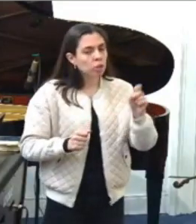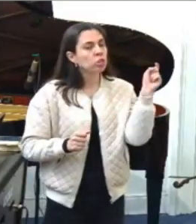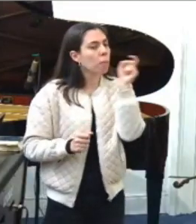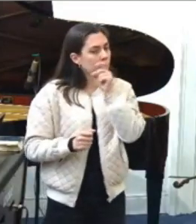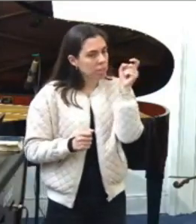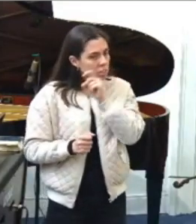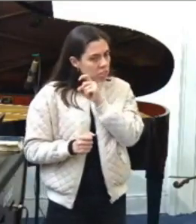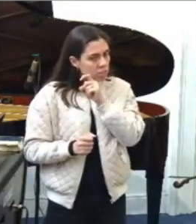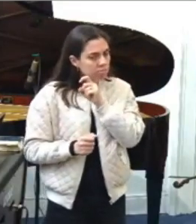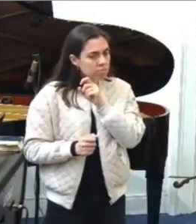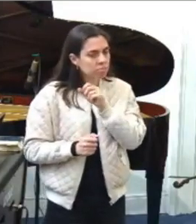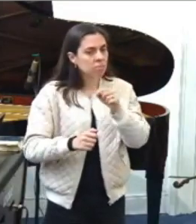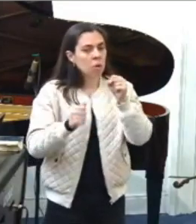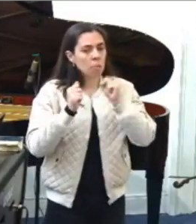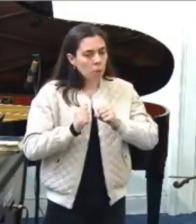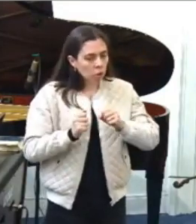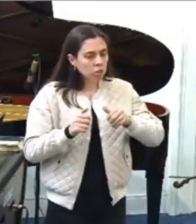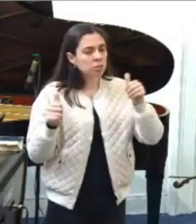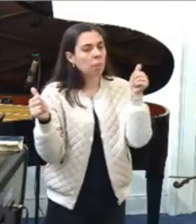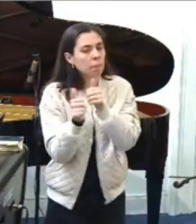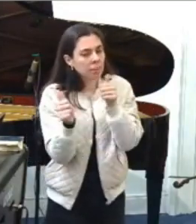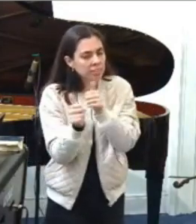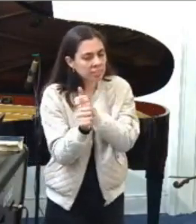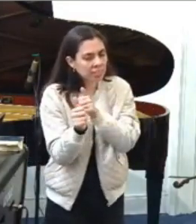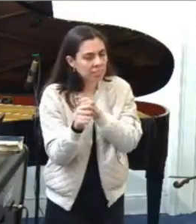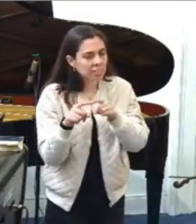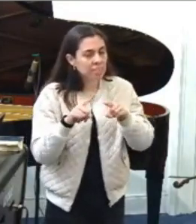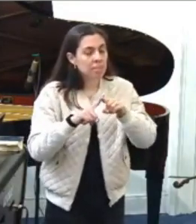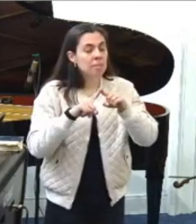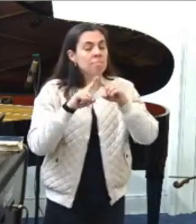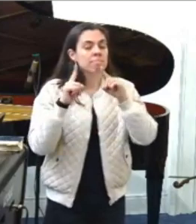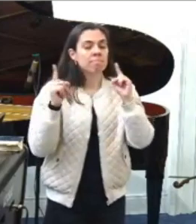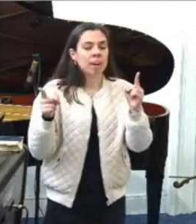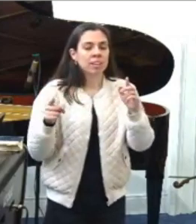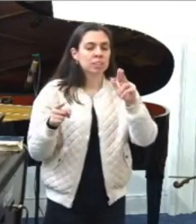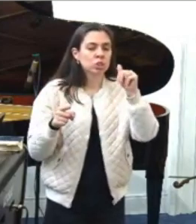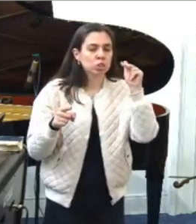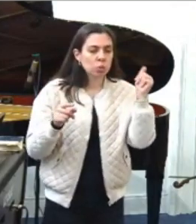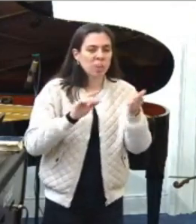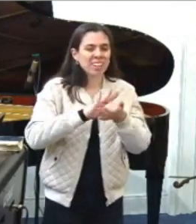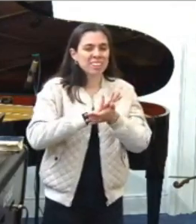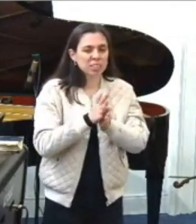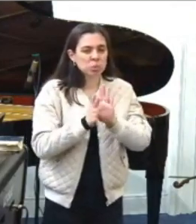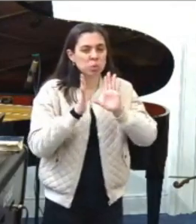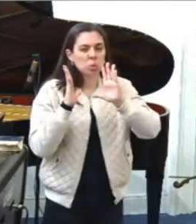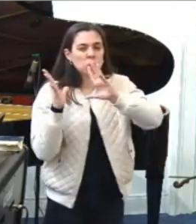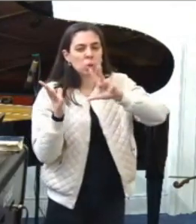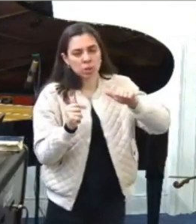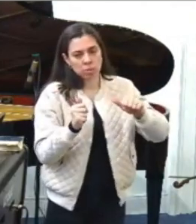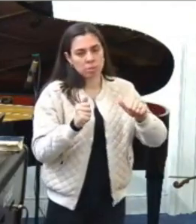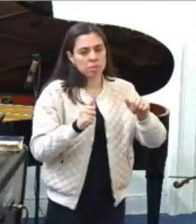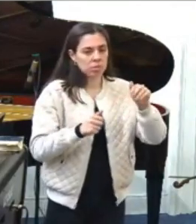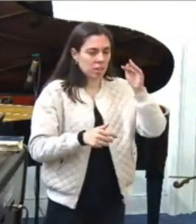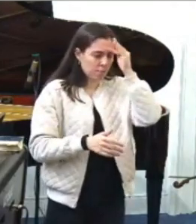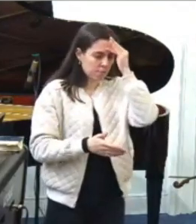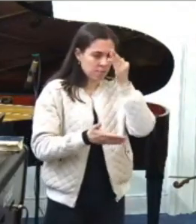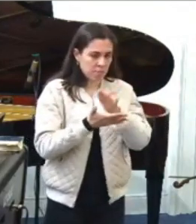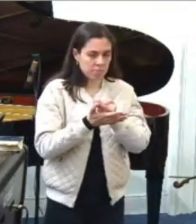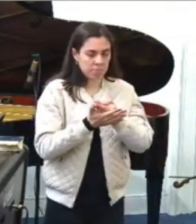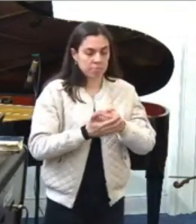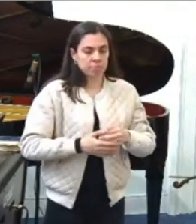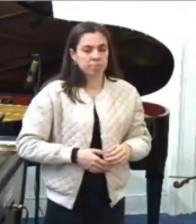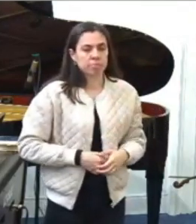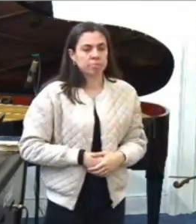disso. Ele não consegue atingir a mulher, o símbolo da igreja invisível, mas ele consegue